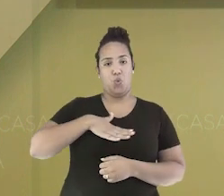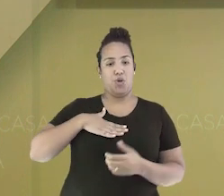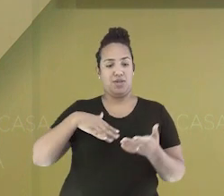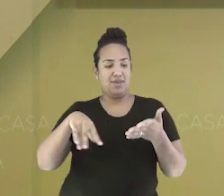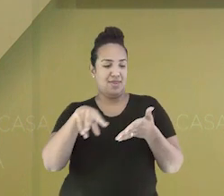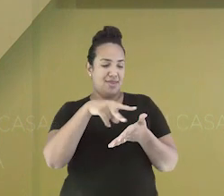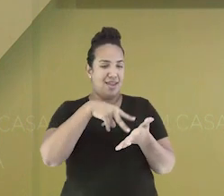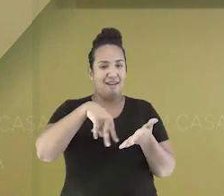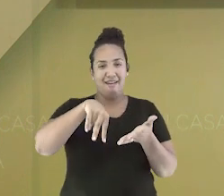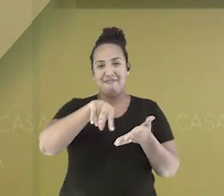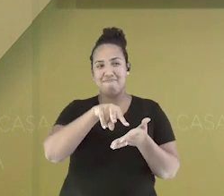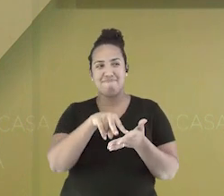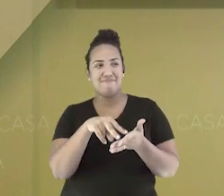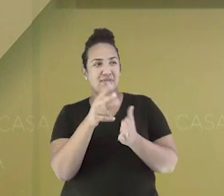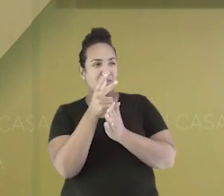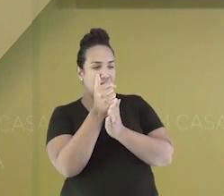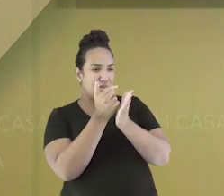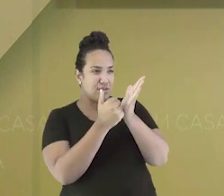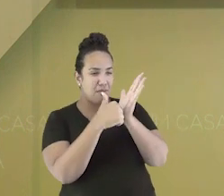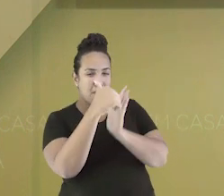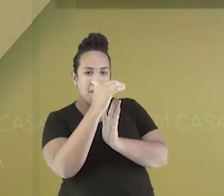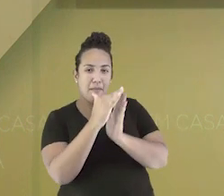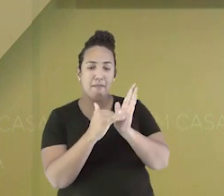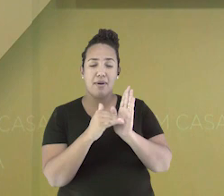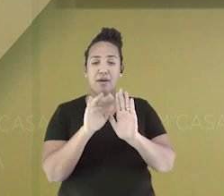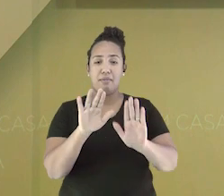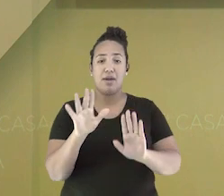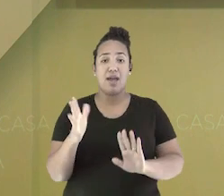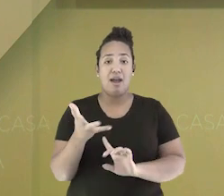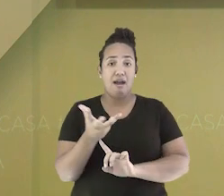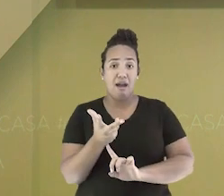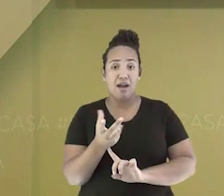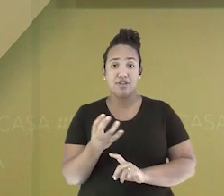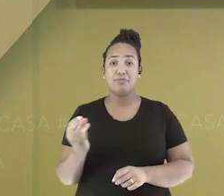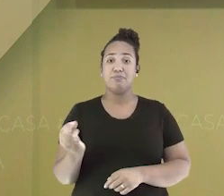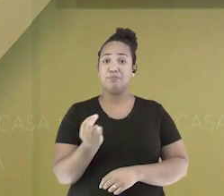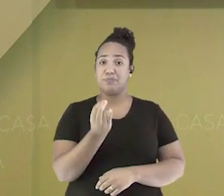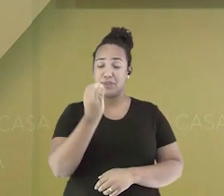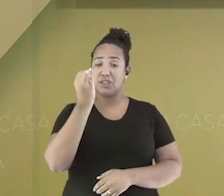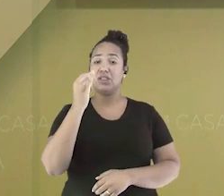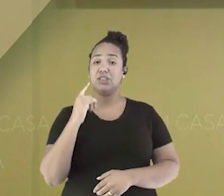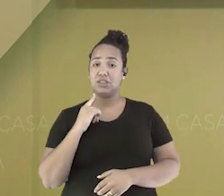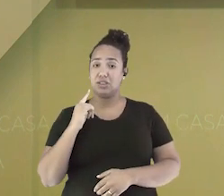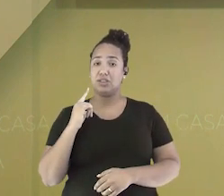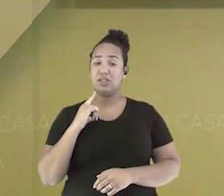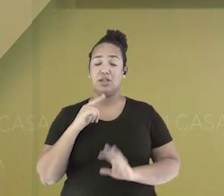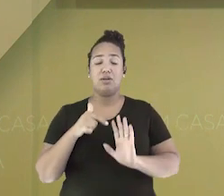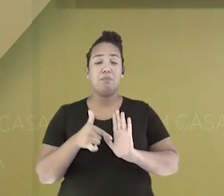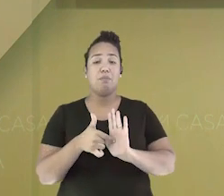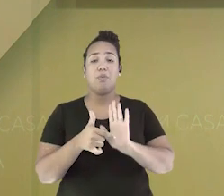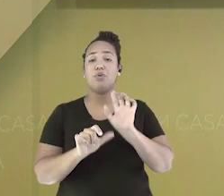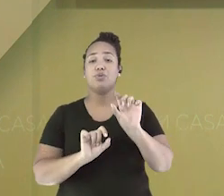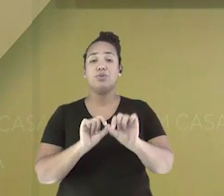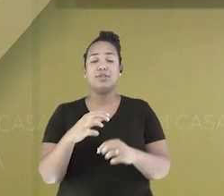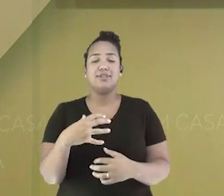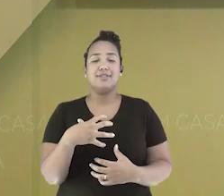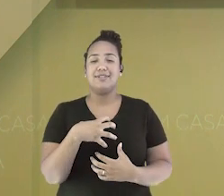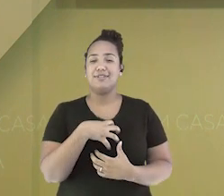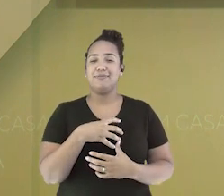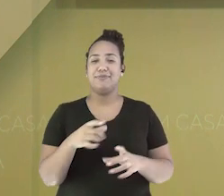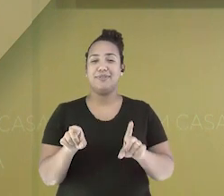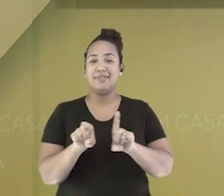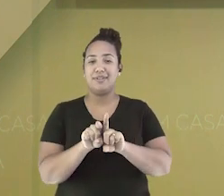os colegas. Mas a importância da arte é muito maior. Ela serve para expressar sentimentos, para